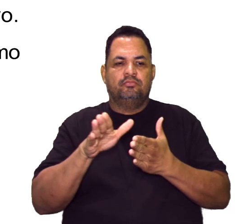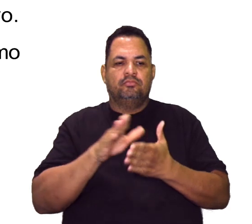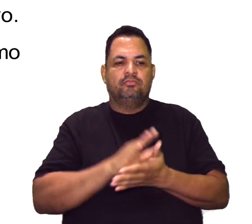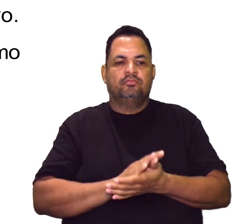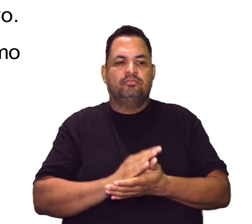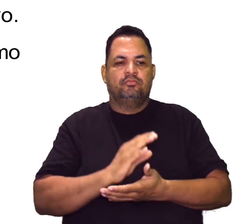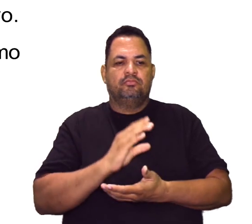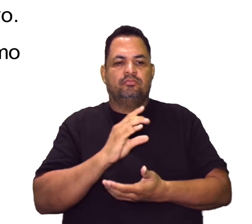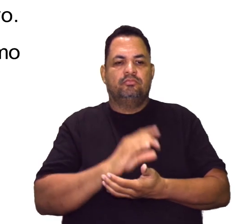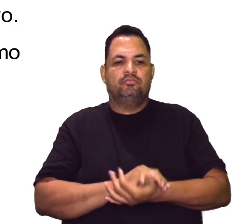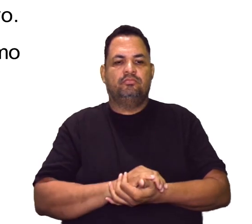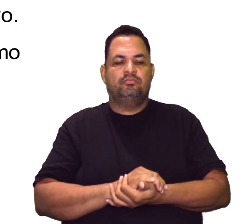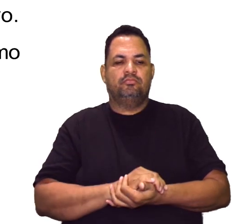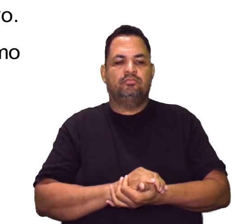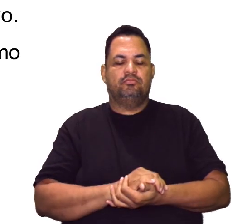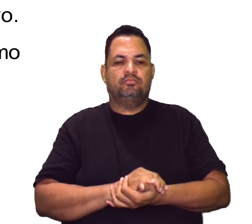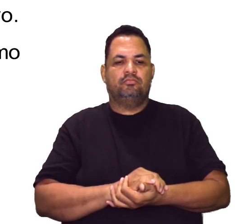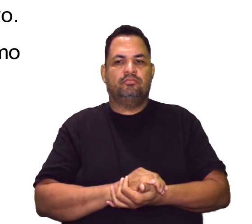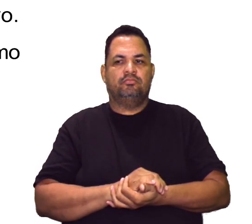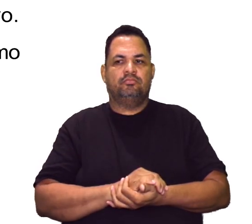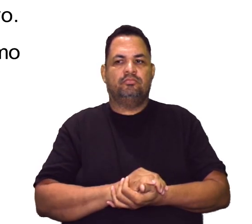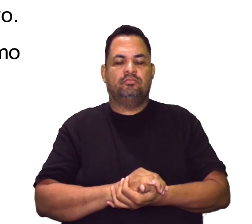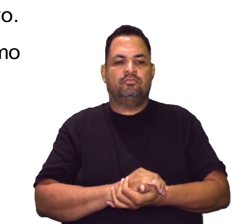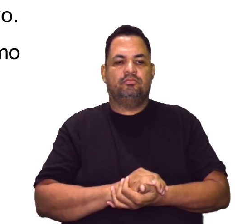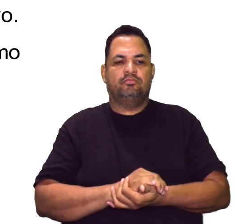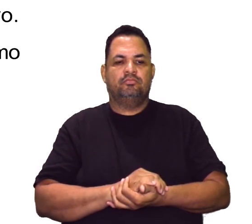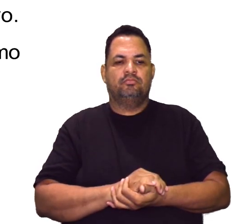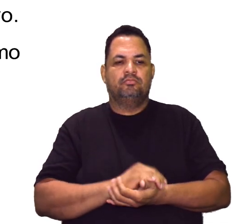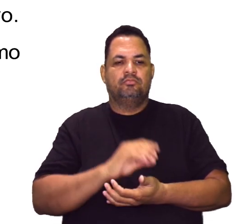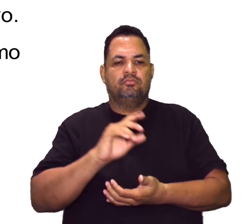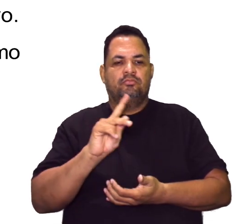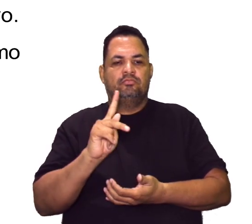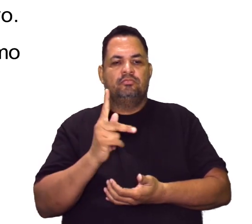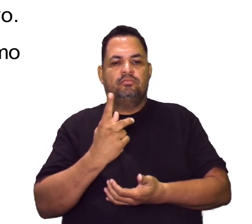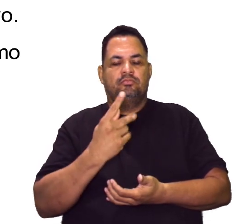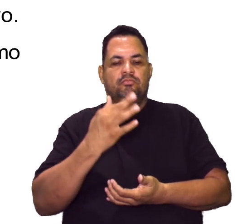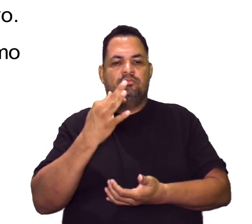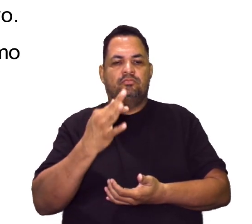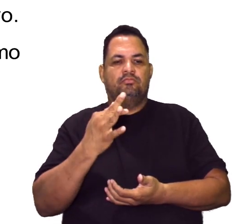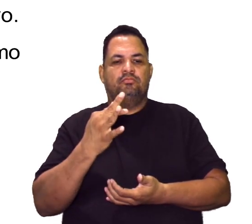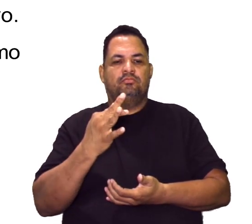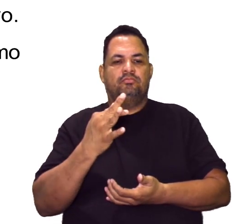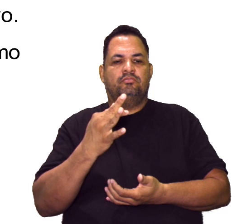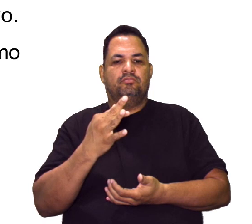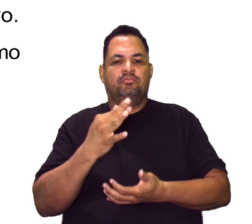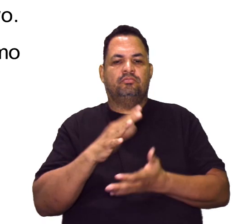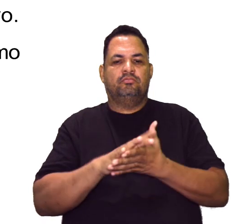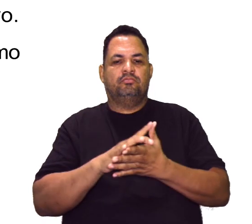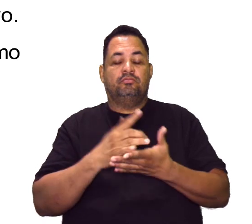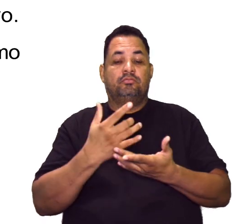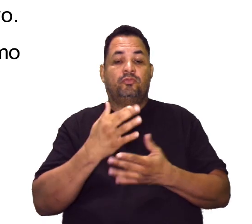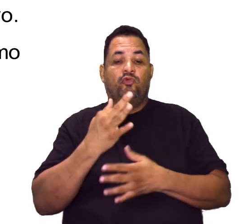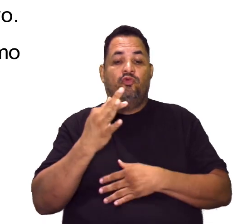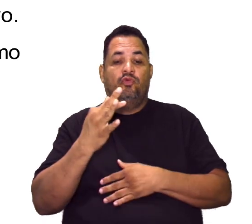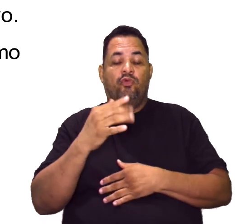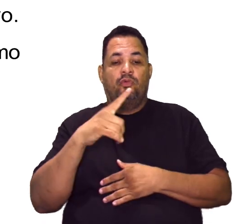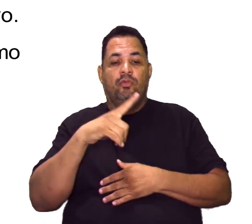Somente HF é iônico, pois o flúor... Não. O HF, apesar do flúor